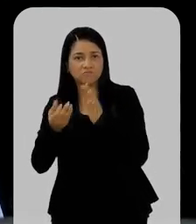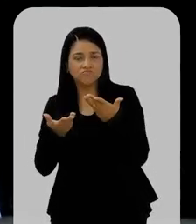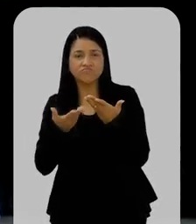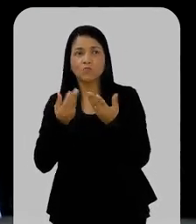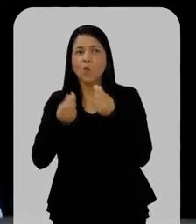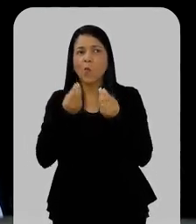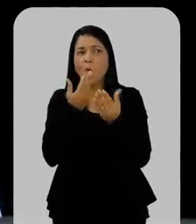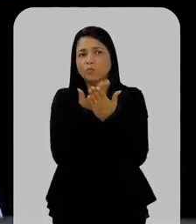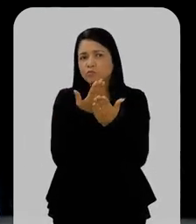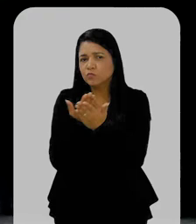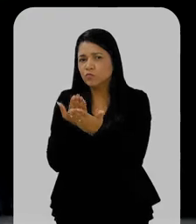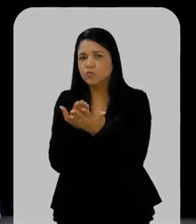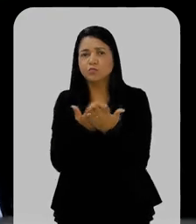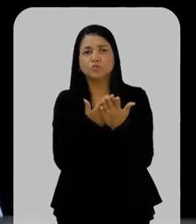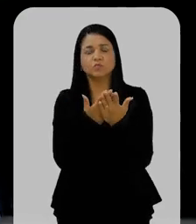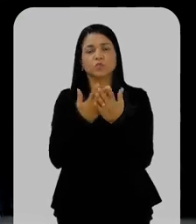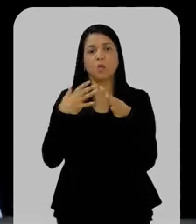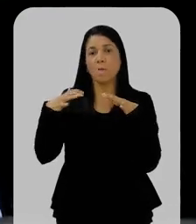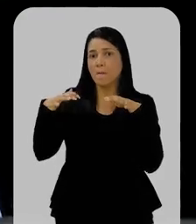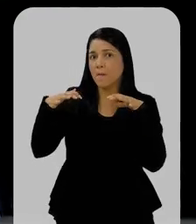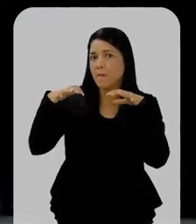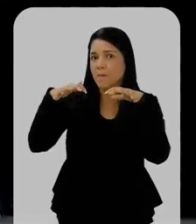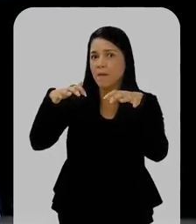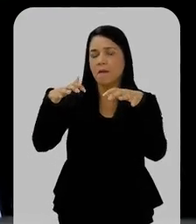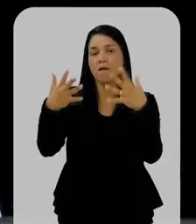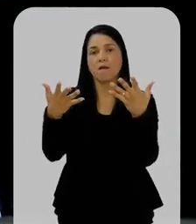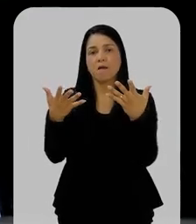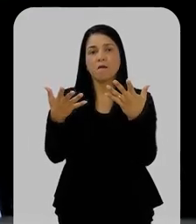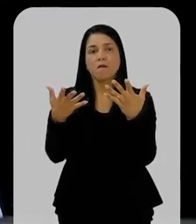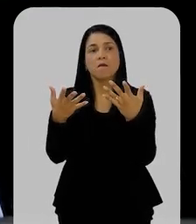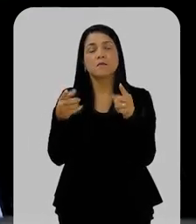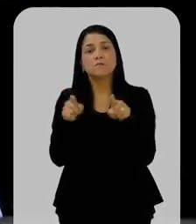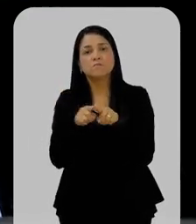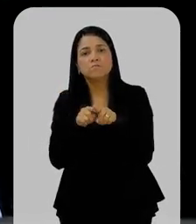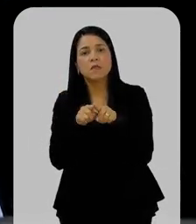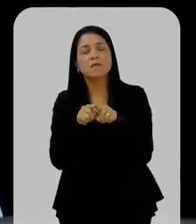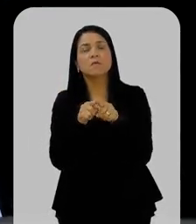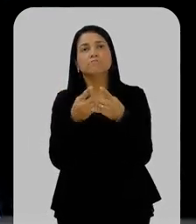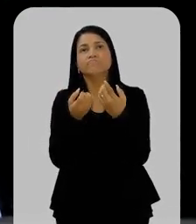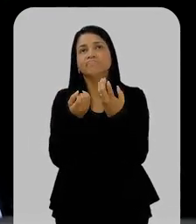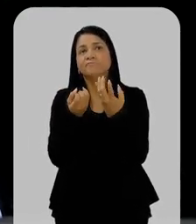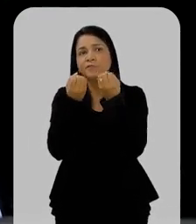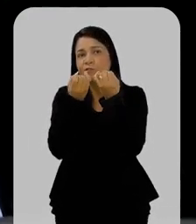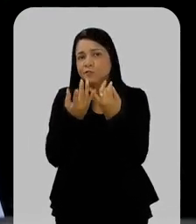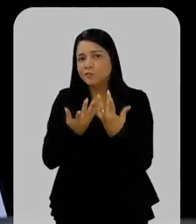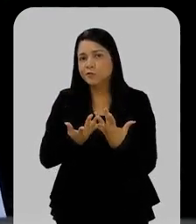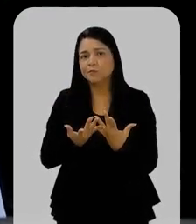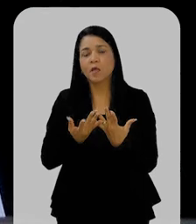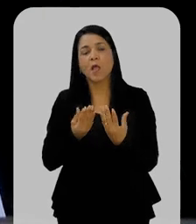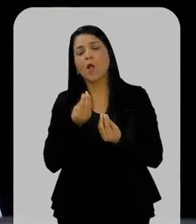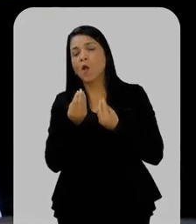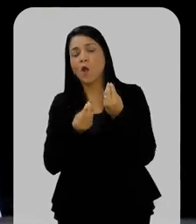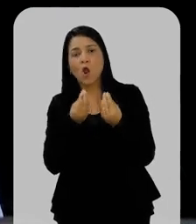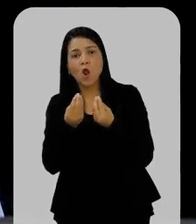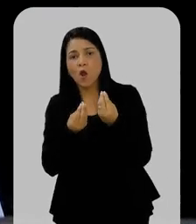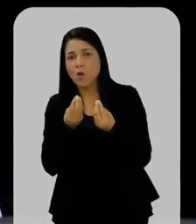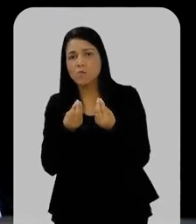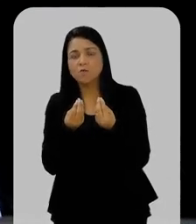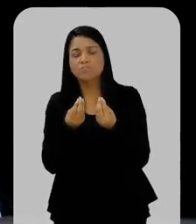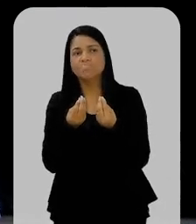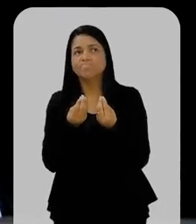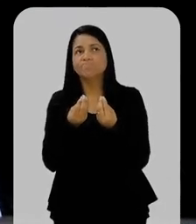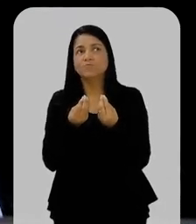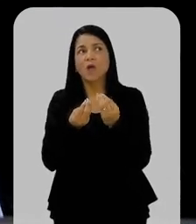que estão esse comportamento, essa frequência das chuvas, e falar também sobre se você acha que, se tivessem